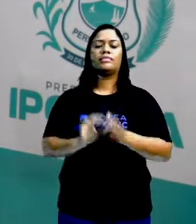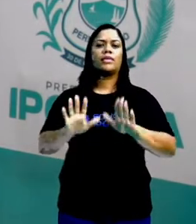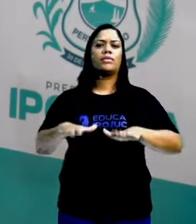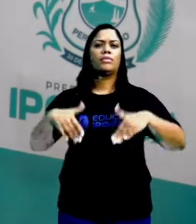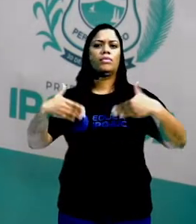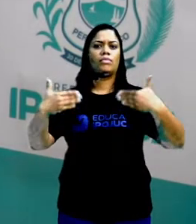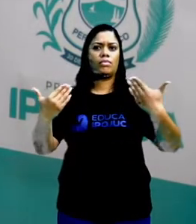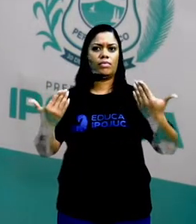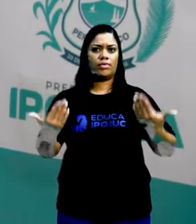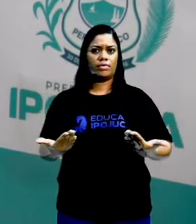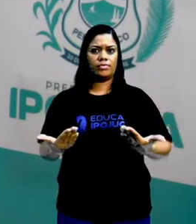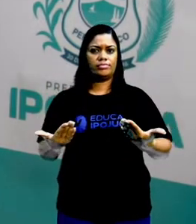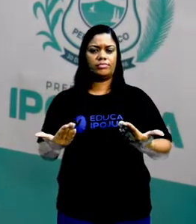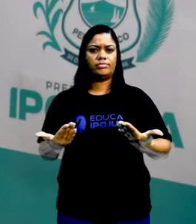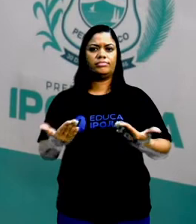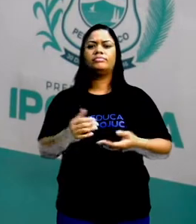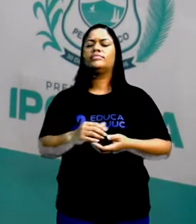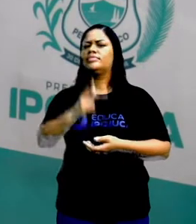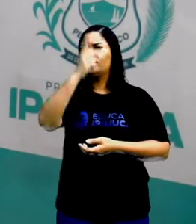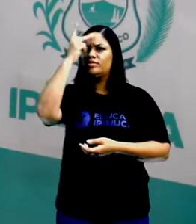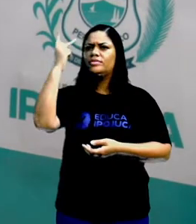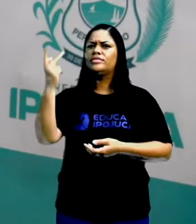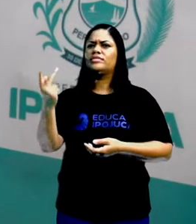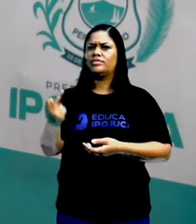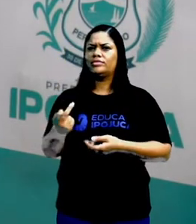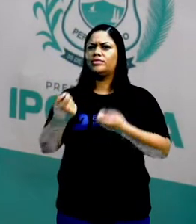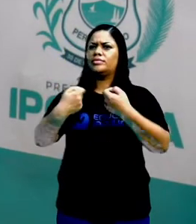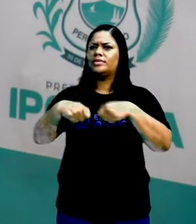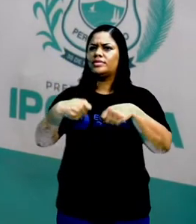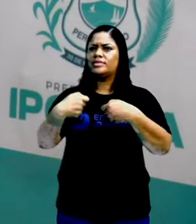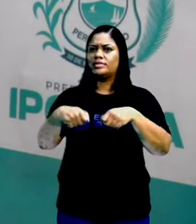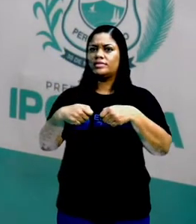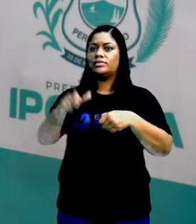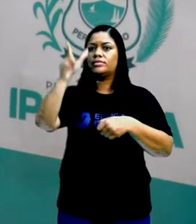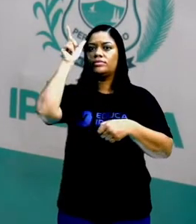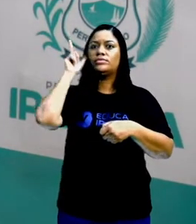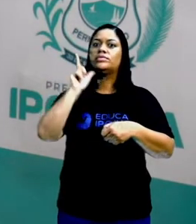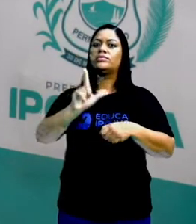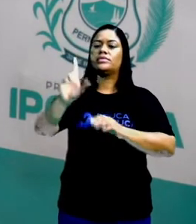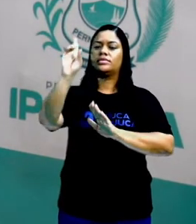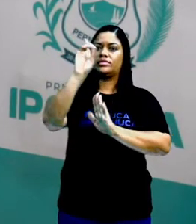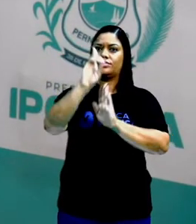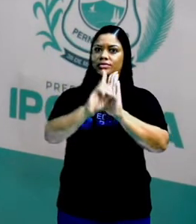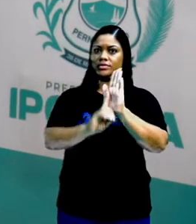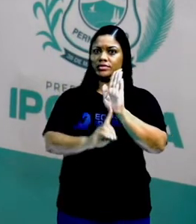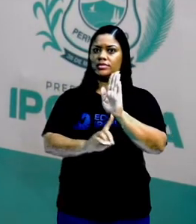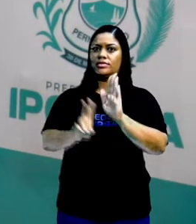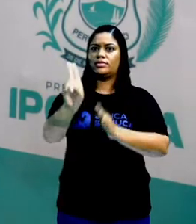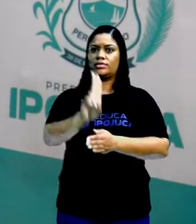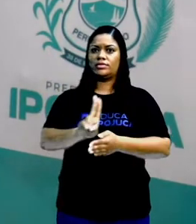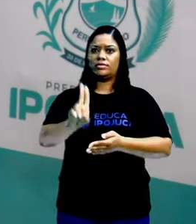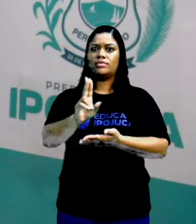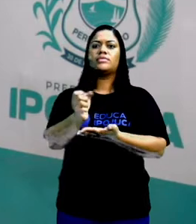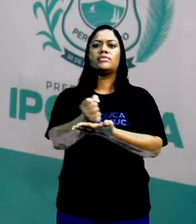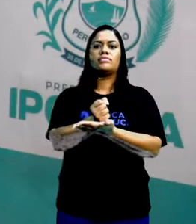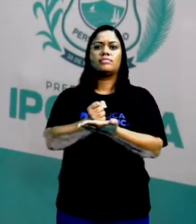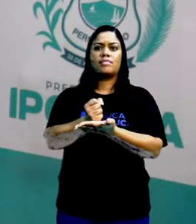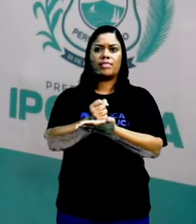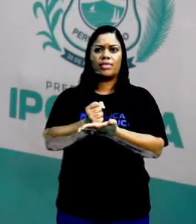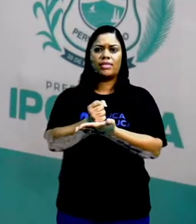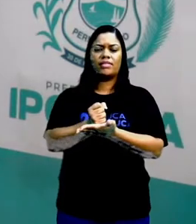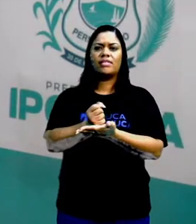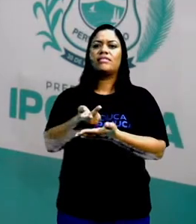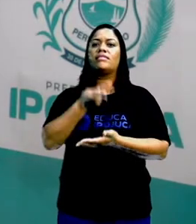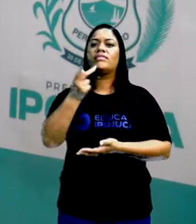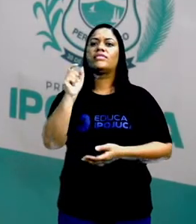são os benefícios? O que é que as pessoas que precisam e que conseguem esse direito de usar esse tipo de medicamento, o que é que